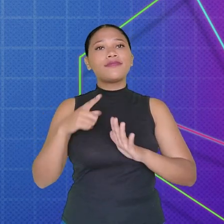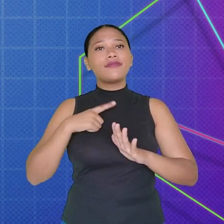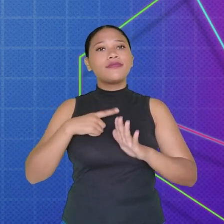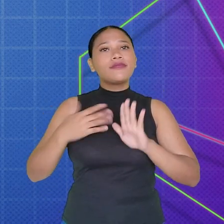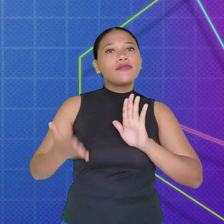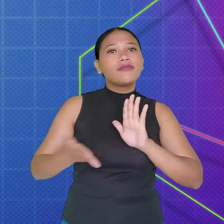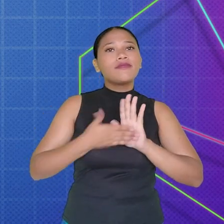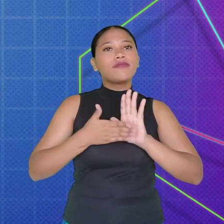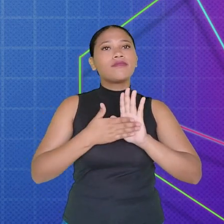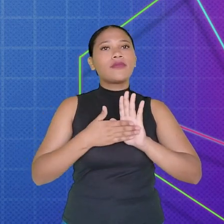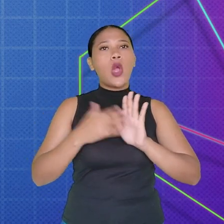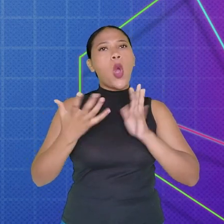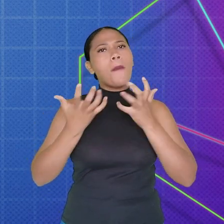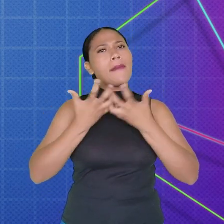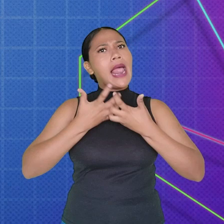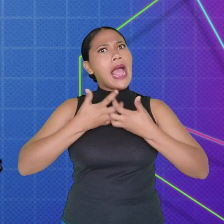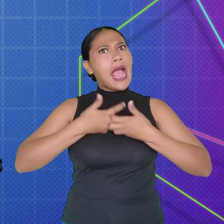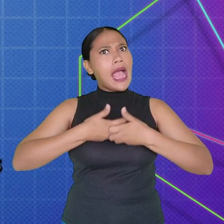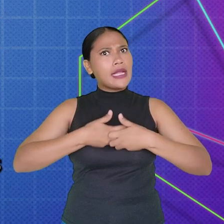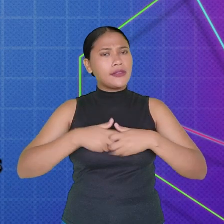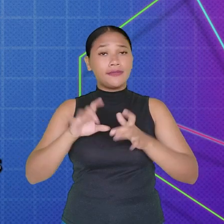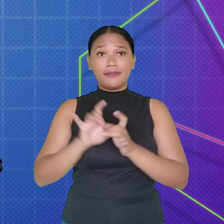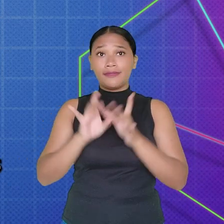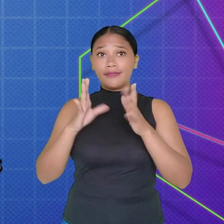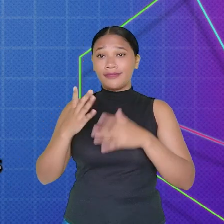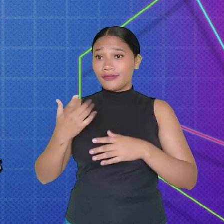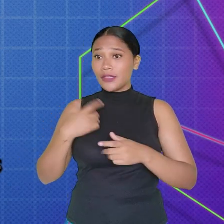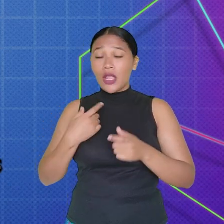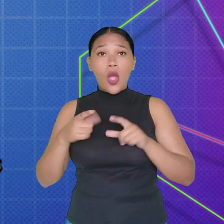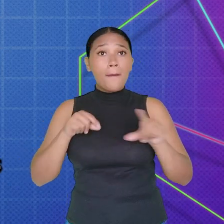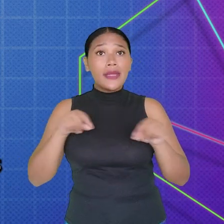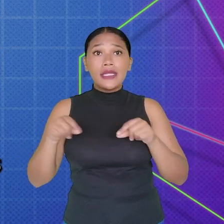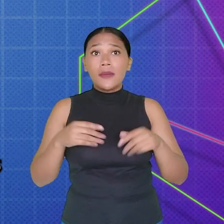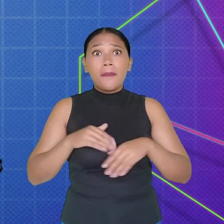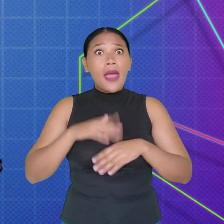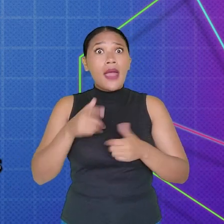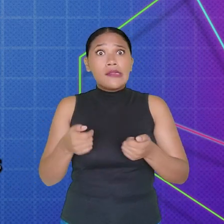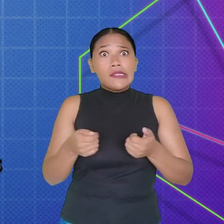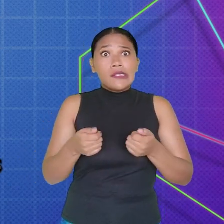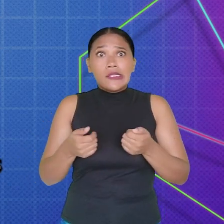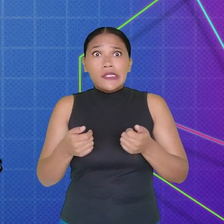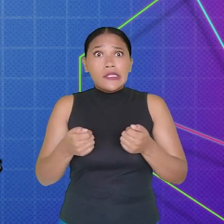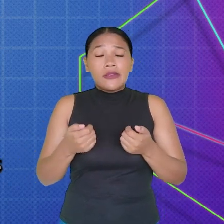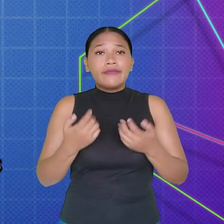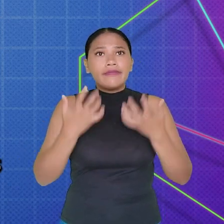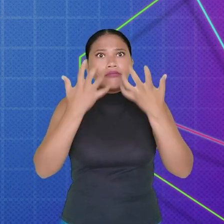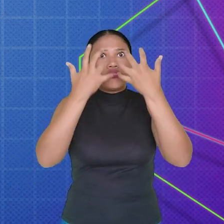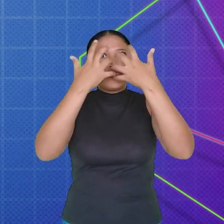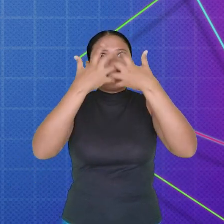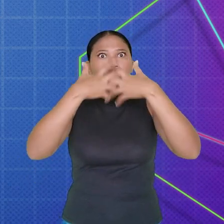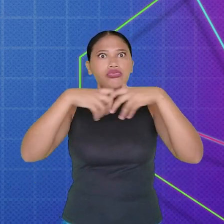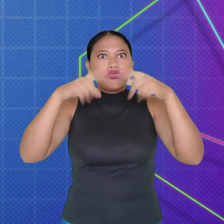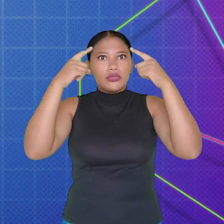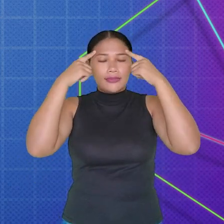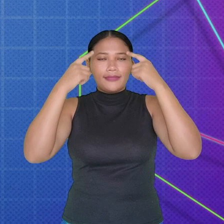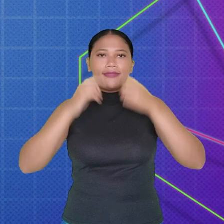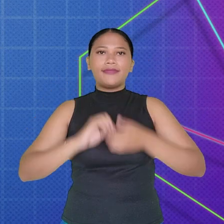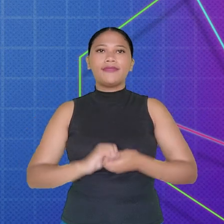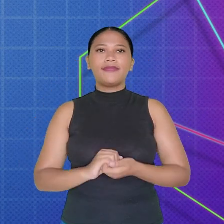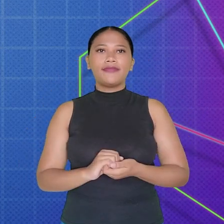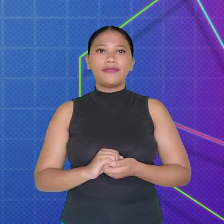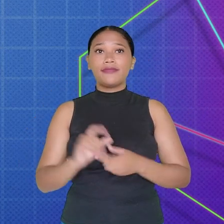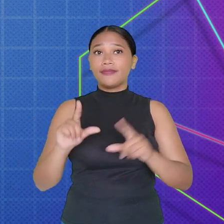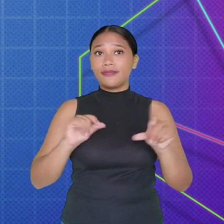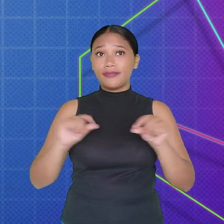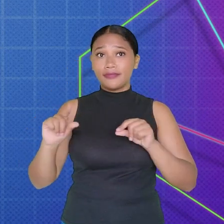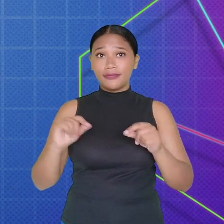adiciona uma camada de complexidade ao jogo, permitindo que o jogador tenha mais opções de estratégia e combate. Seleções de itens.